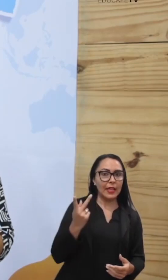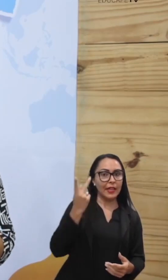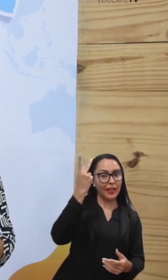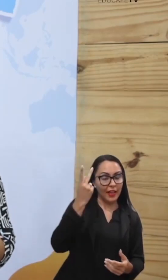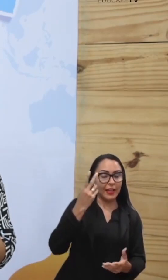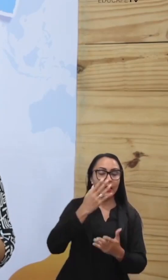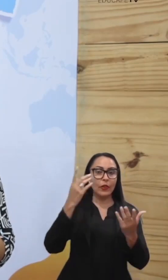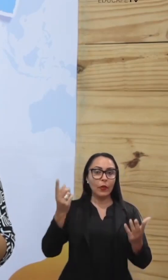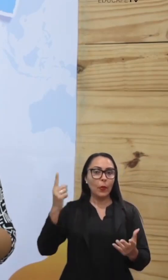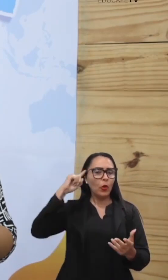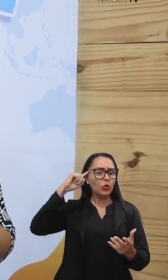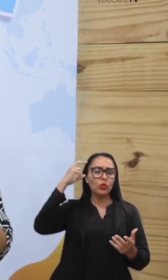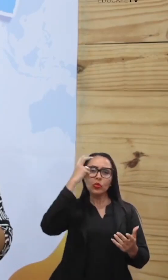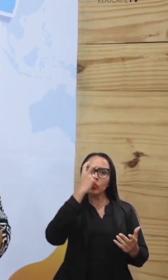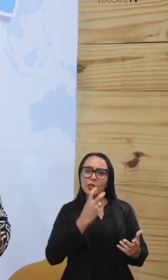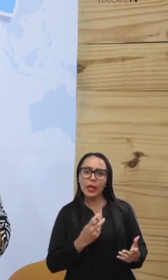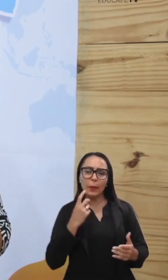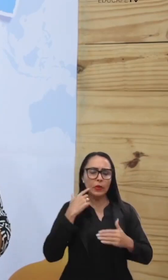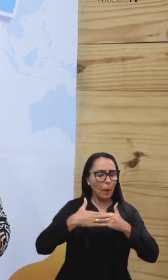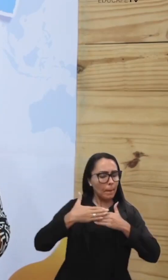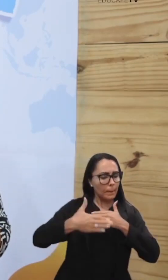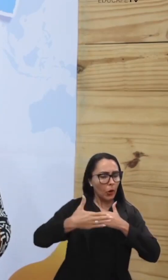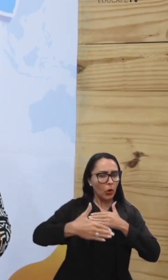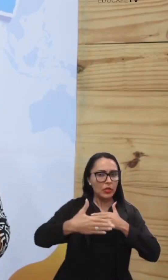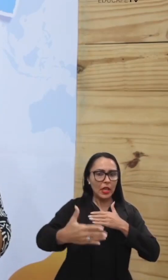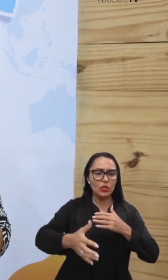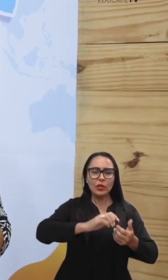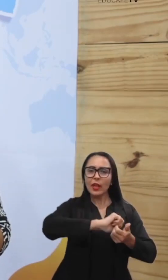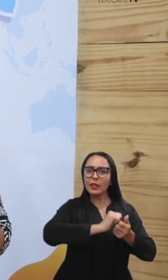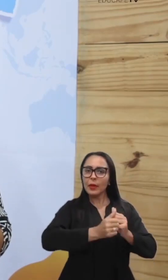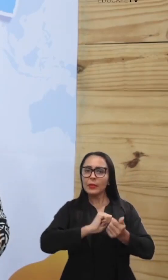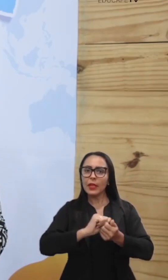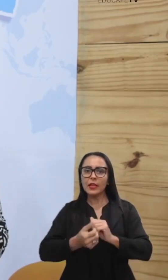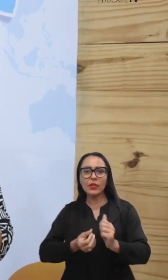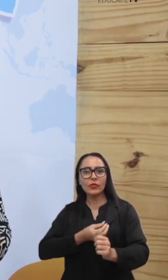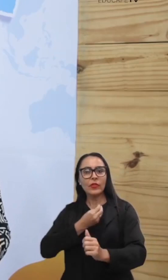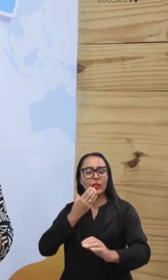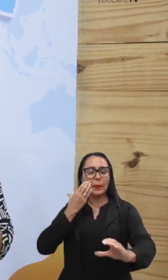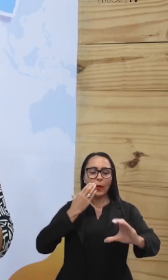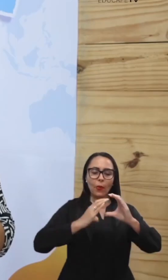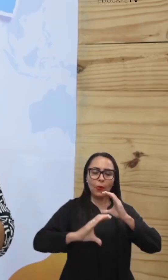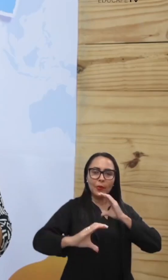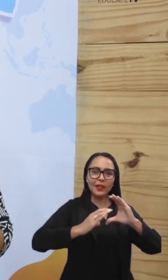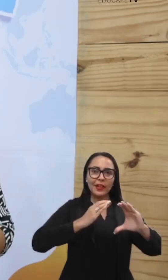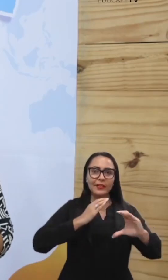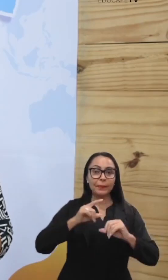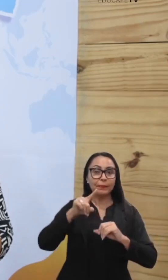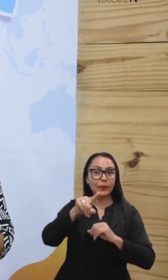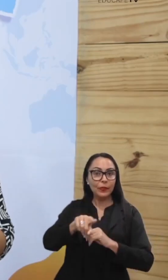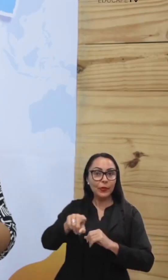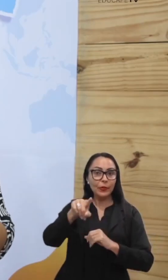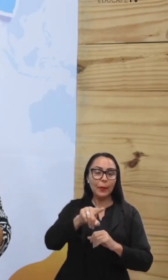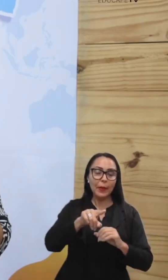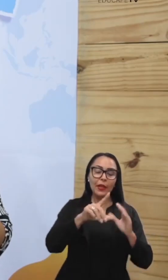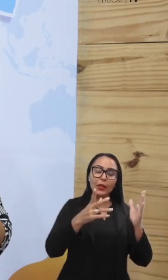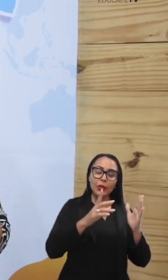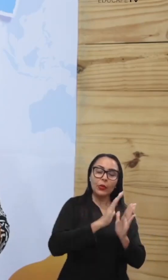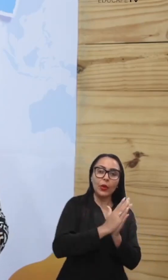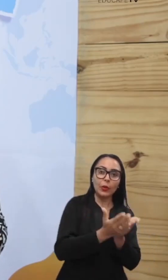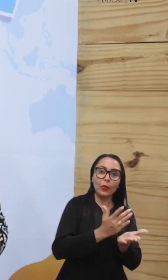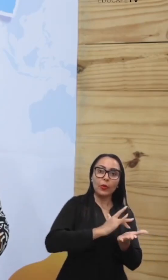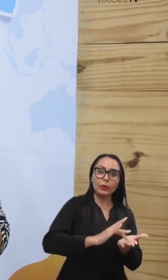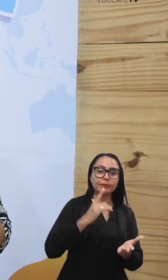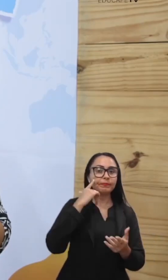pessoa surdo-cega que passou por um longo processo de adaptação para aprender a se comunicar. Você viu também no e-book que a ideia